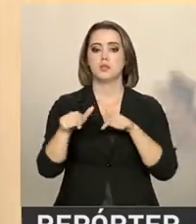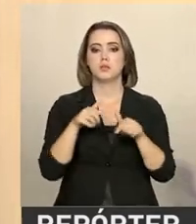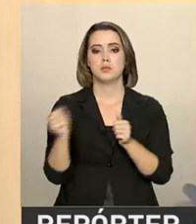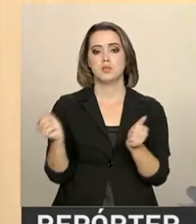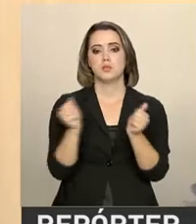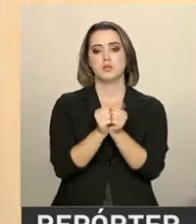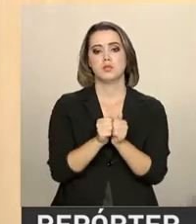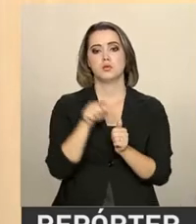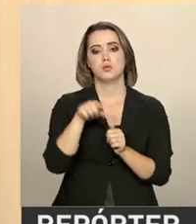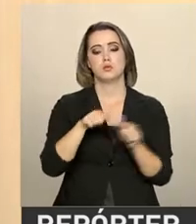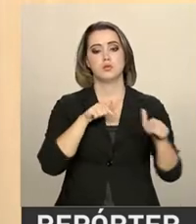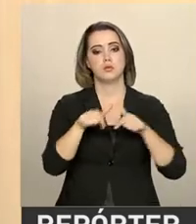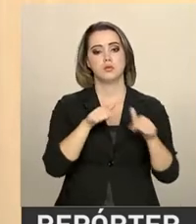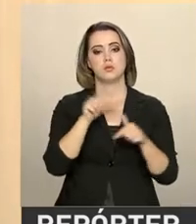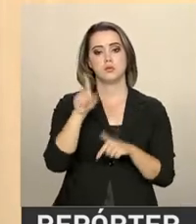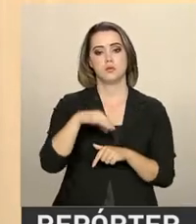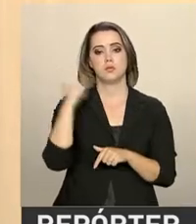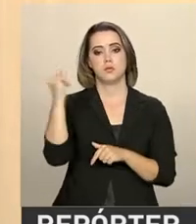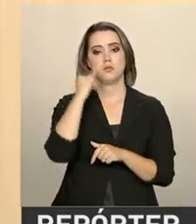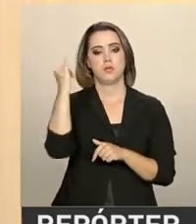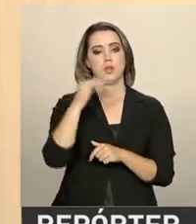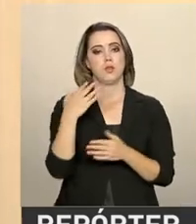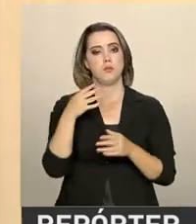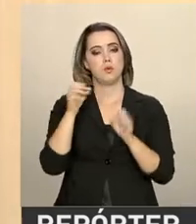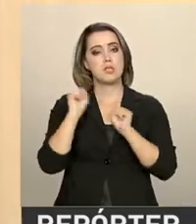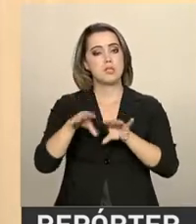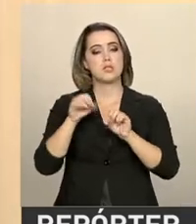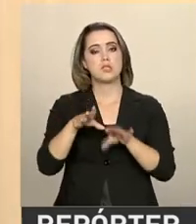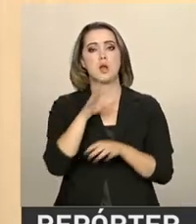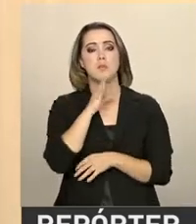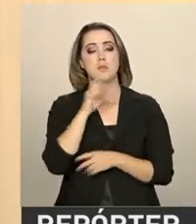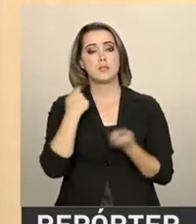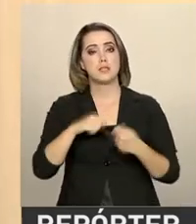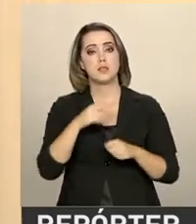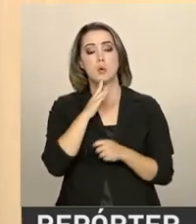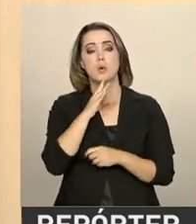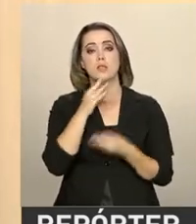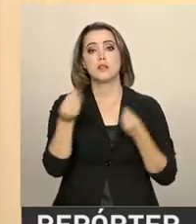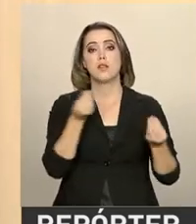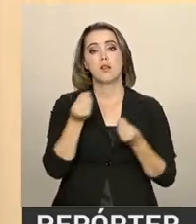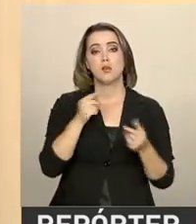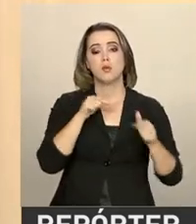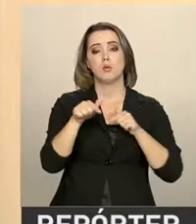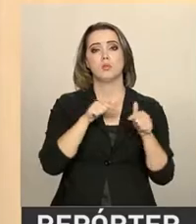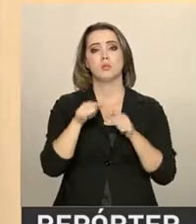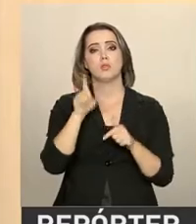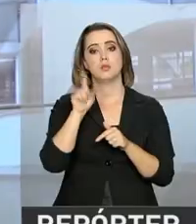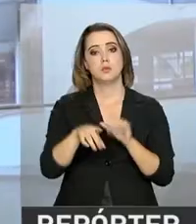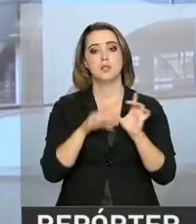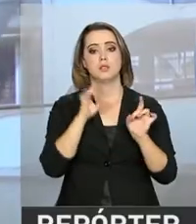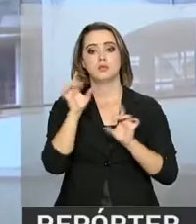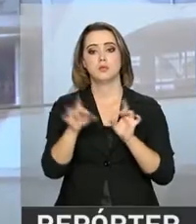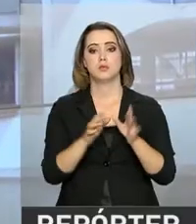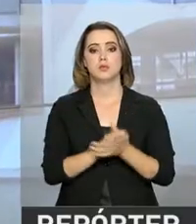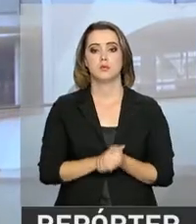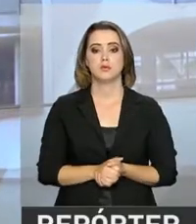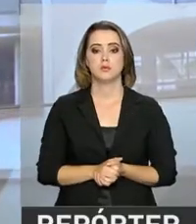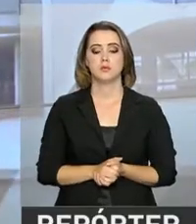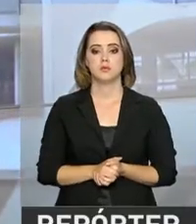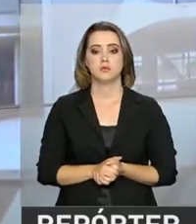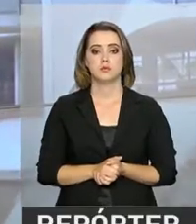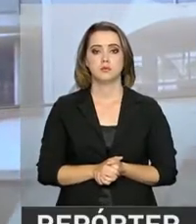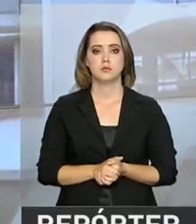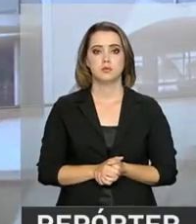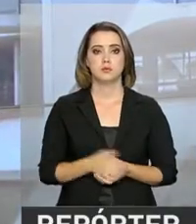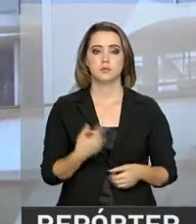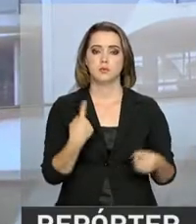nesse tipo de operação. É fundamental gerar conhecimento. Eles têm que conhecer como trabalhar com esse produto, que é um produto muito específico. A